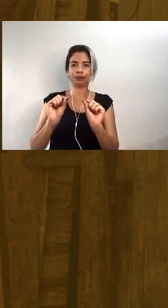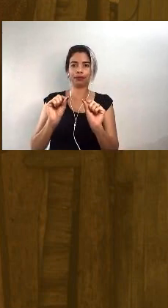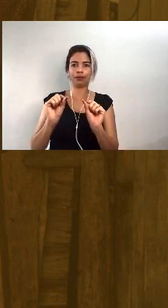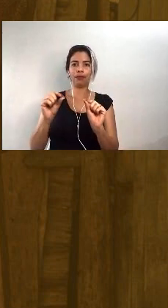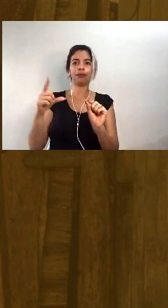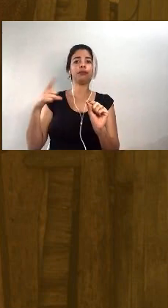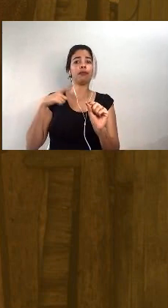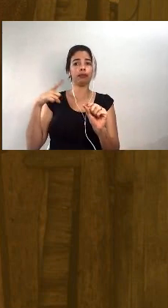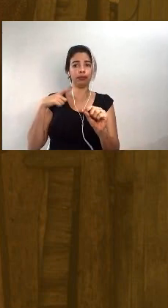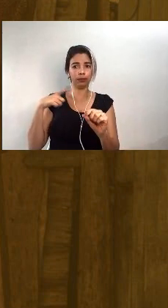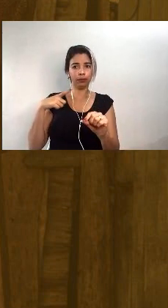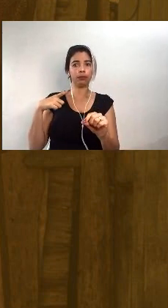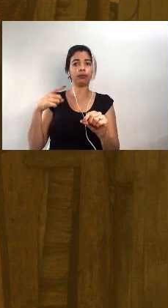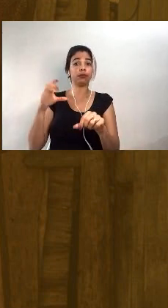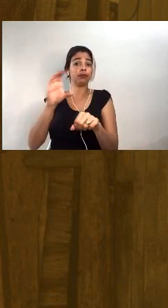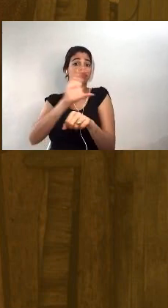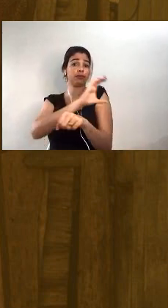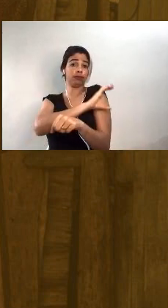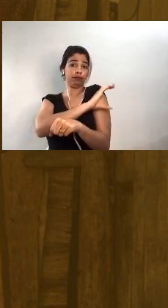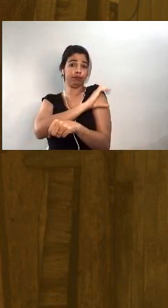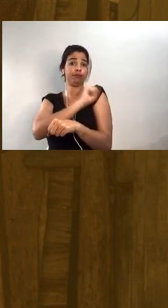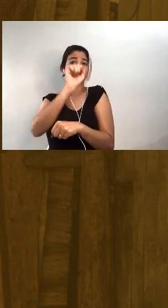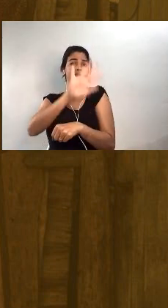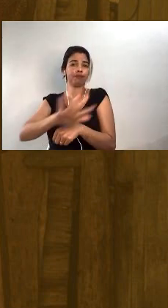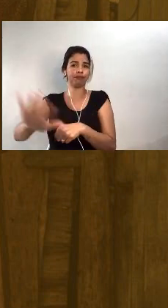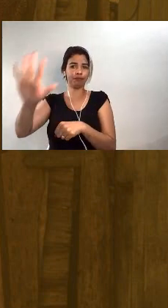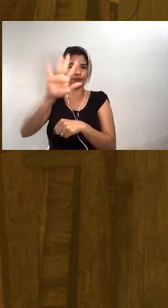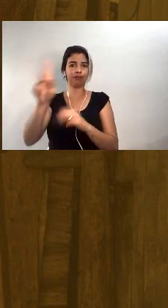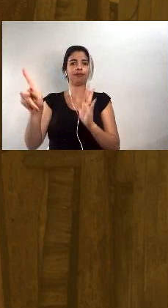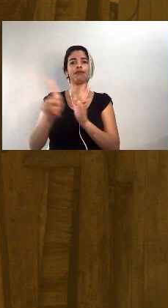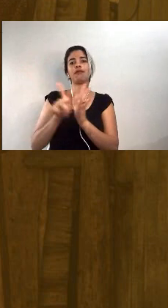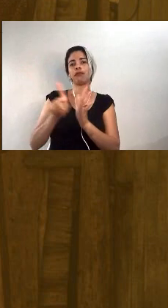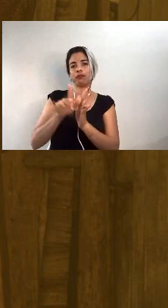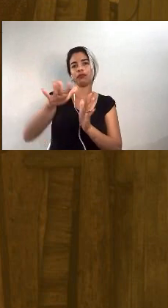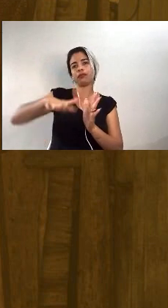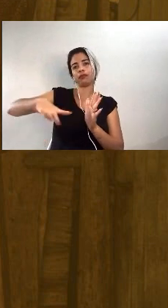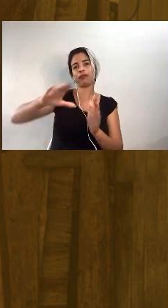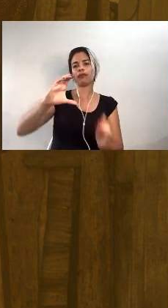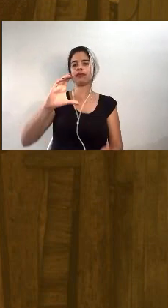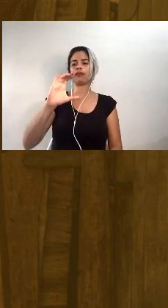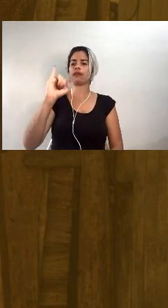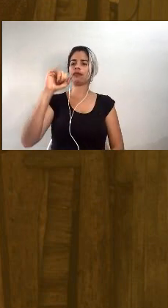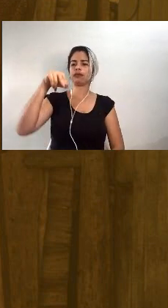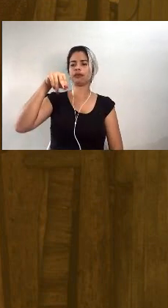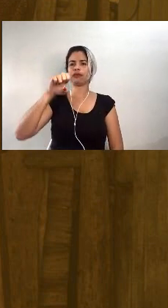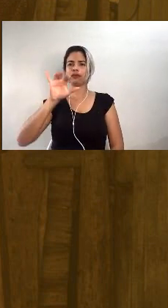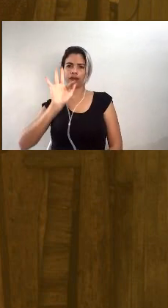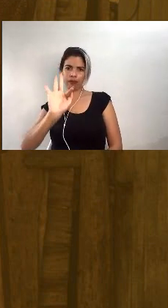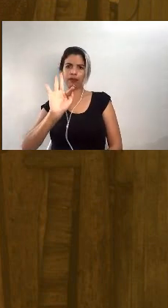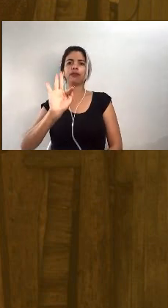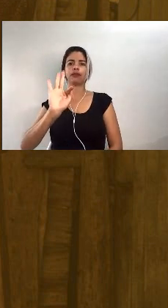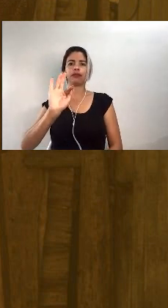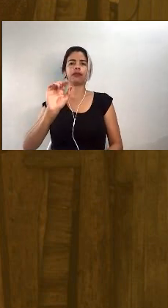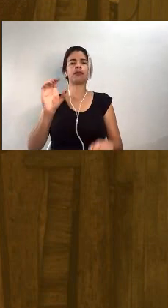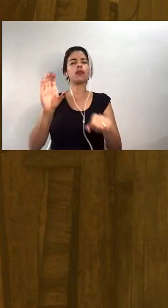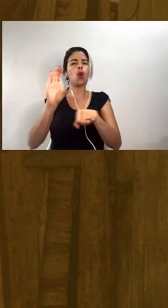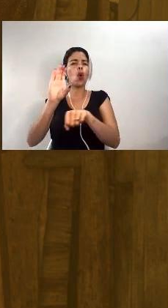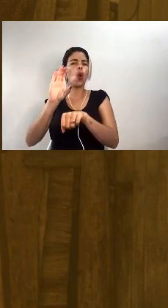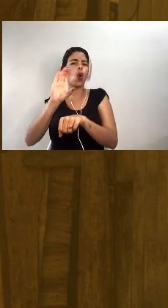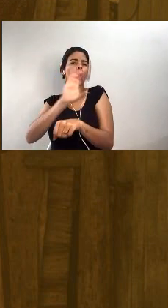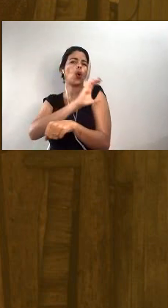FACDO, coordenador regional da AMPSINEP, né, da Articulação Nacional de Psicólogos